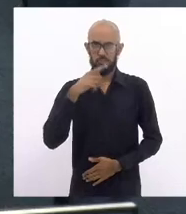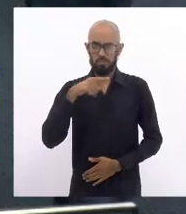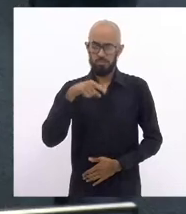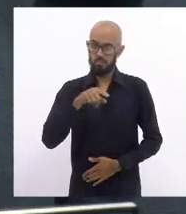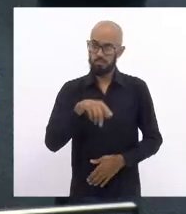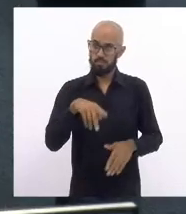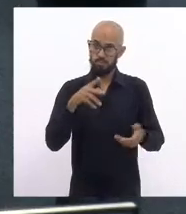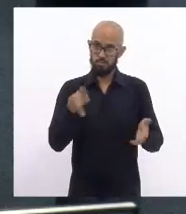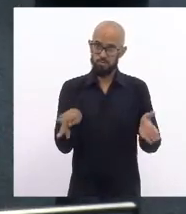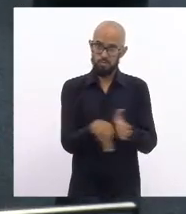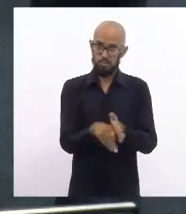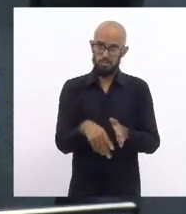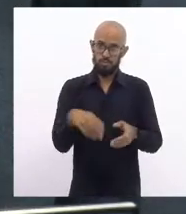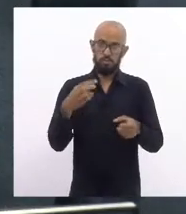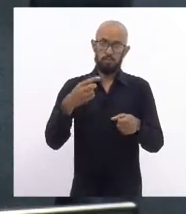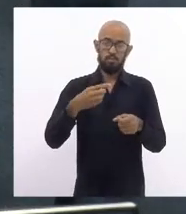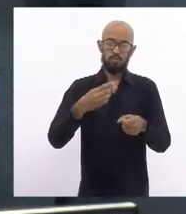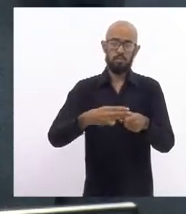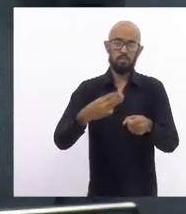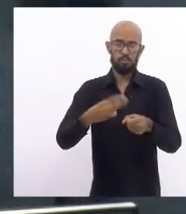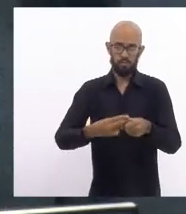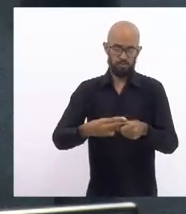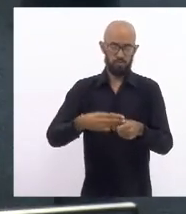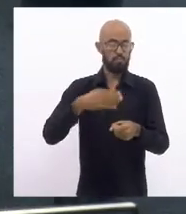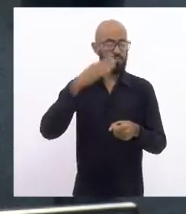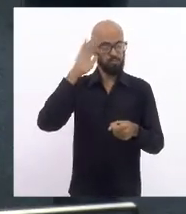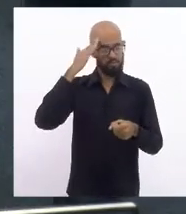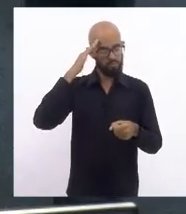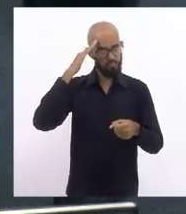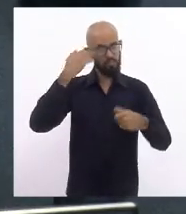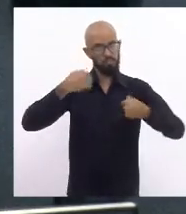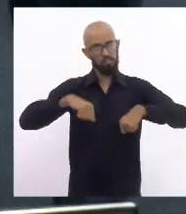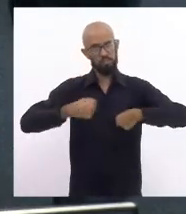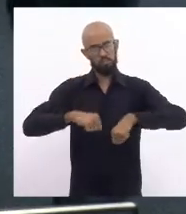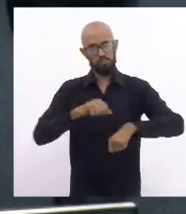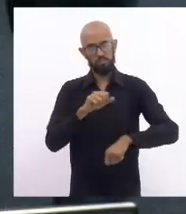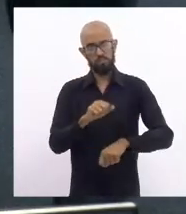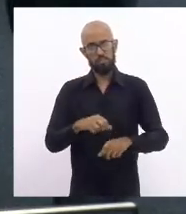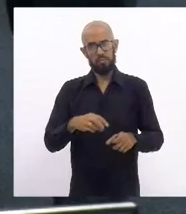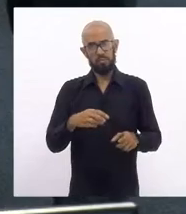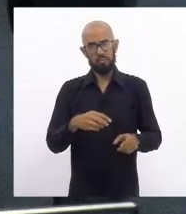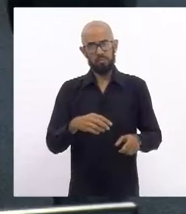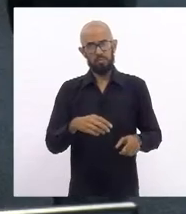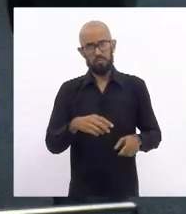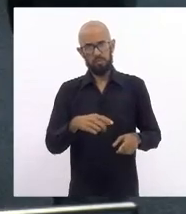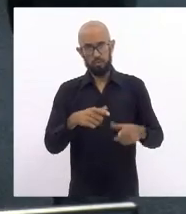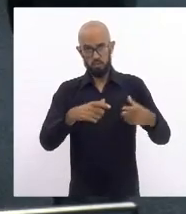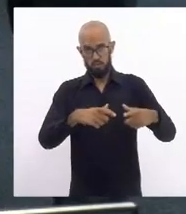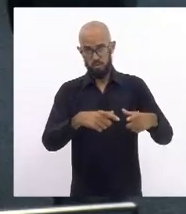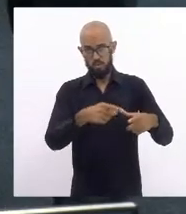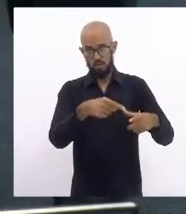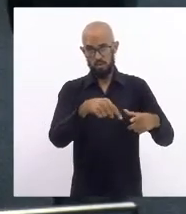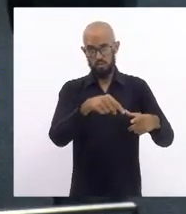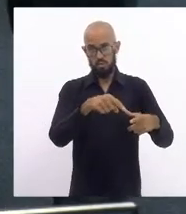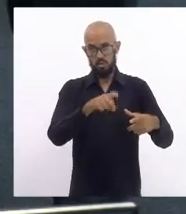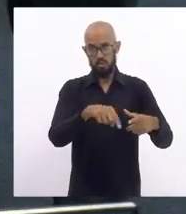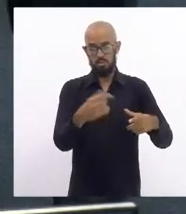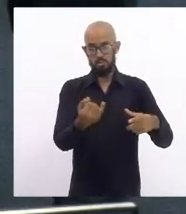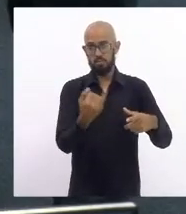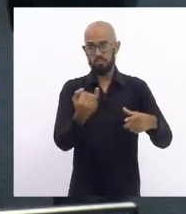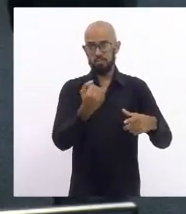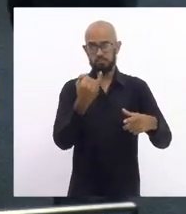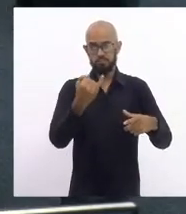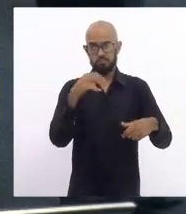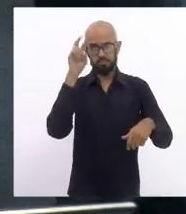e que, enfim, sabe das necessidades da cidade, é importante também lembrar que todas nós